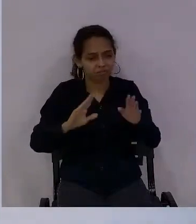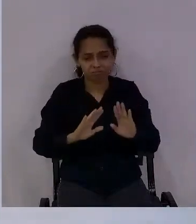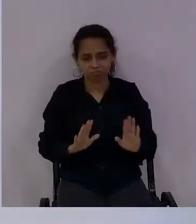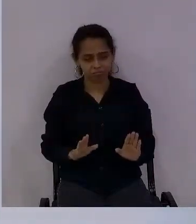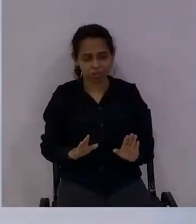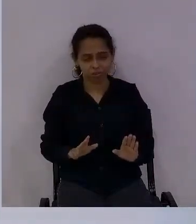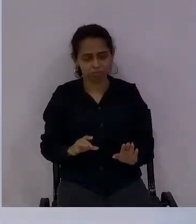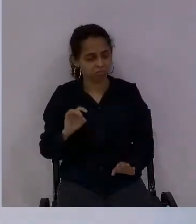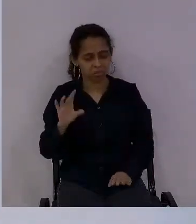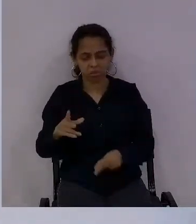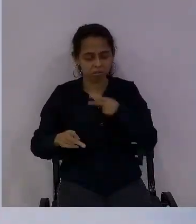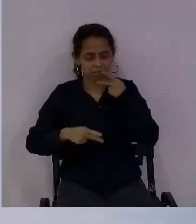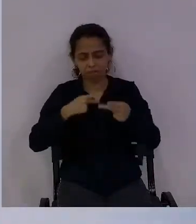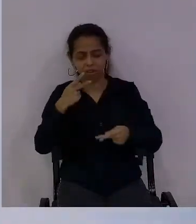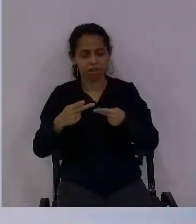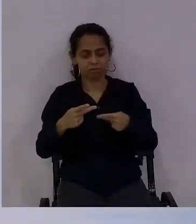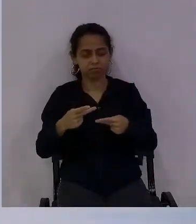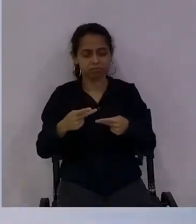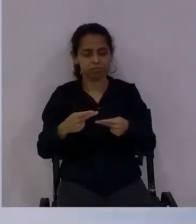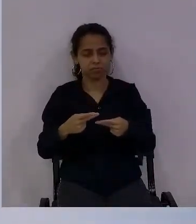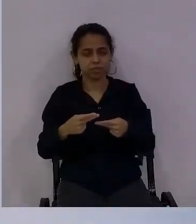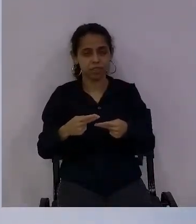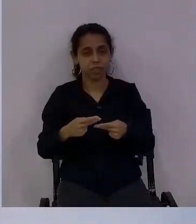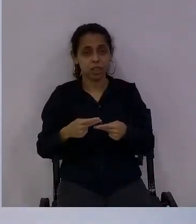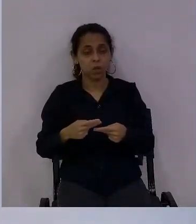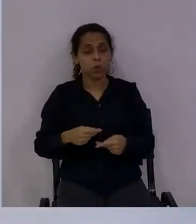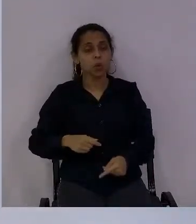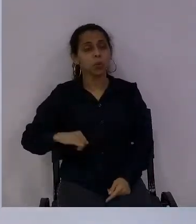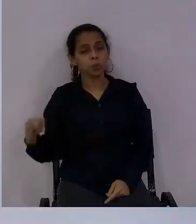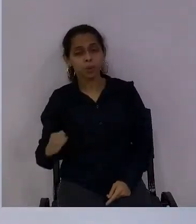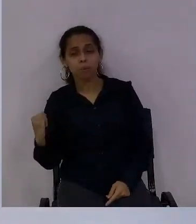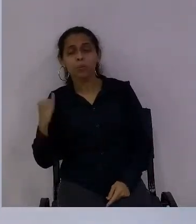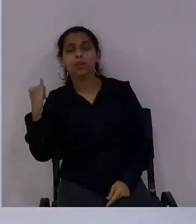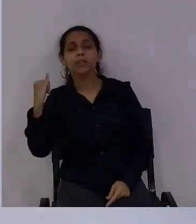significa? O Salvador. Deus salva.